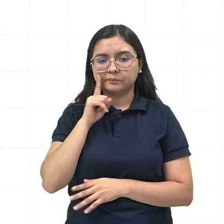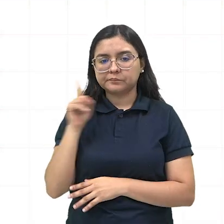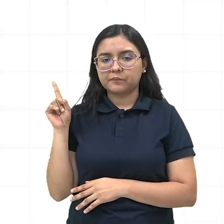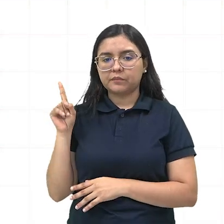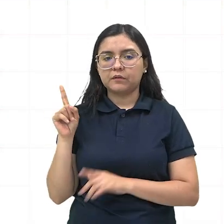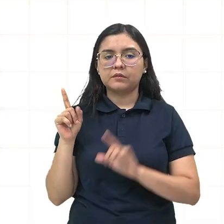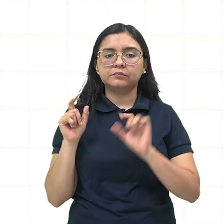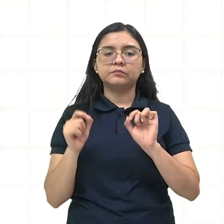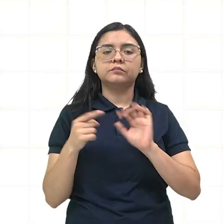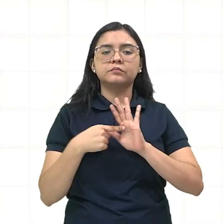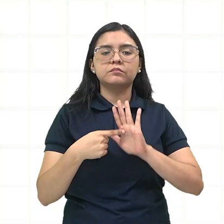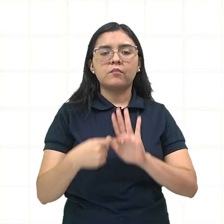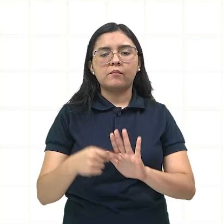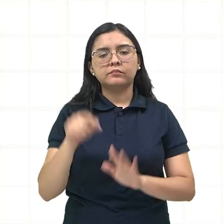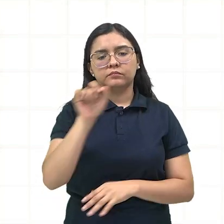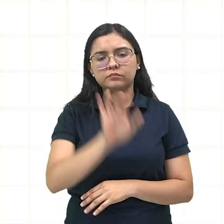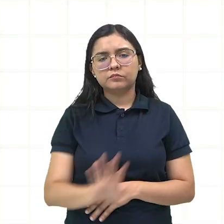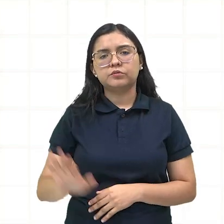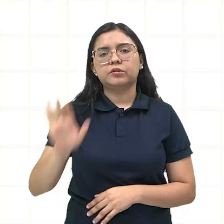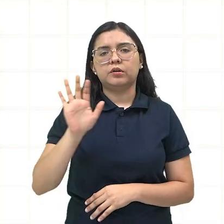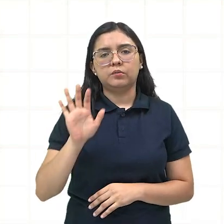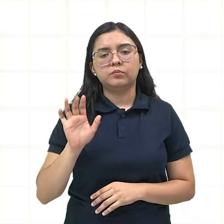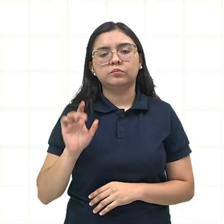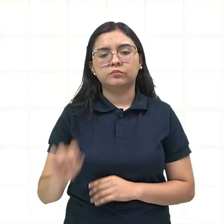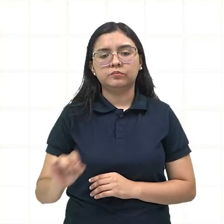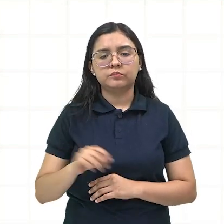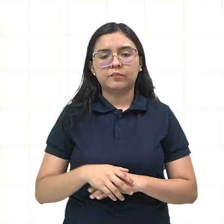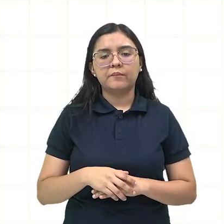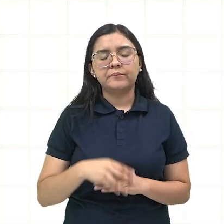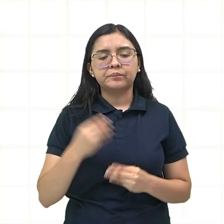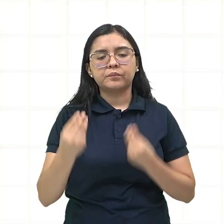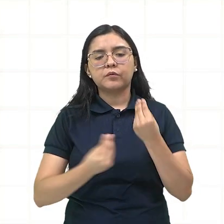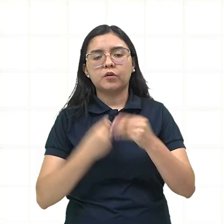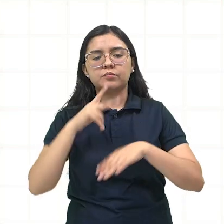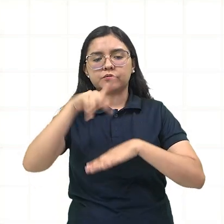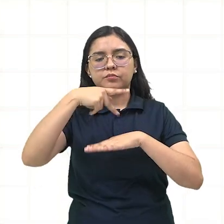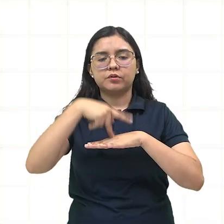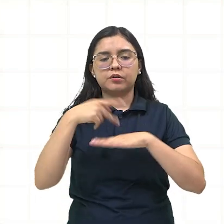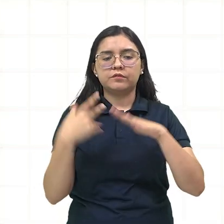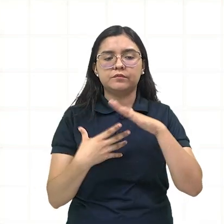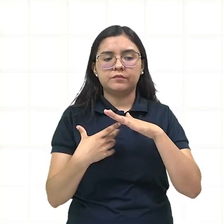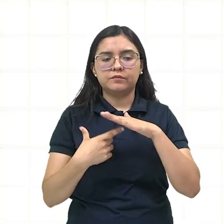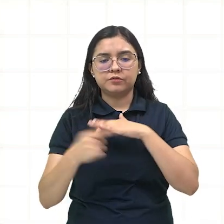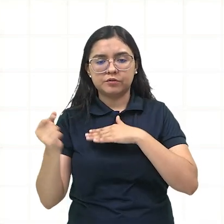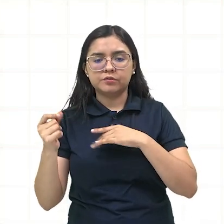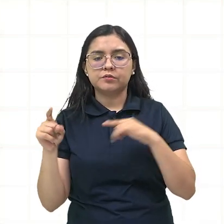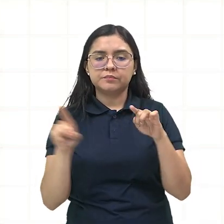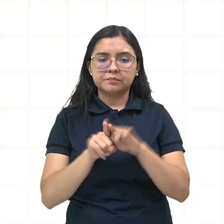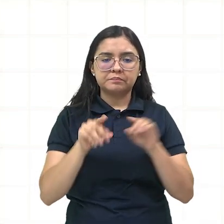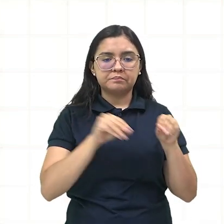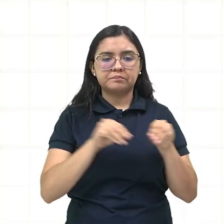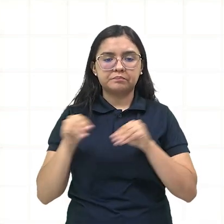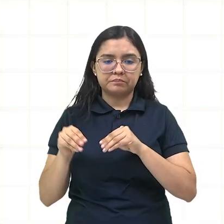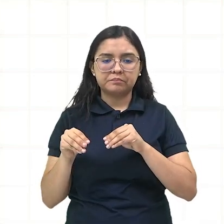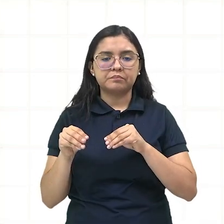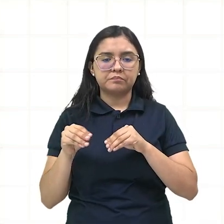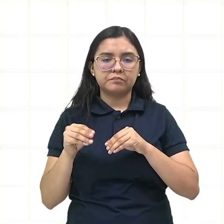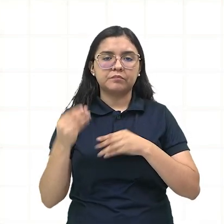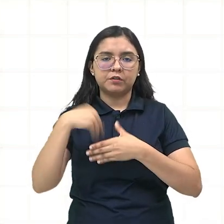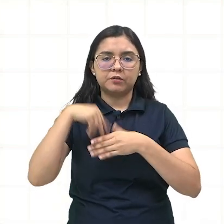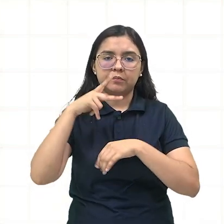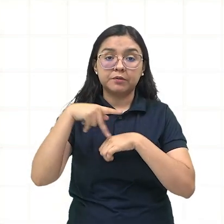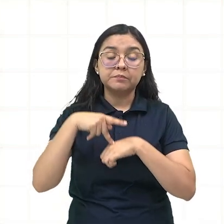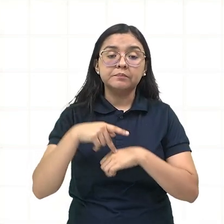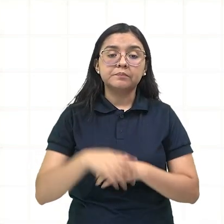vocês, ele mostra um panorama geral ali de como é que estão os refugiados e de como é que estão os deslocados internos no